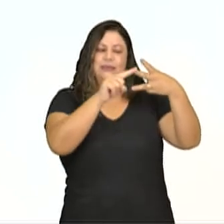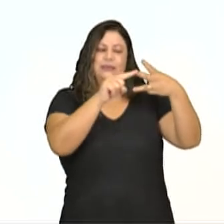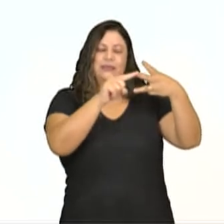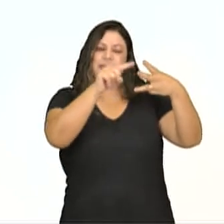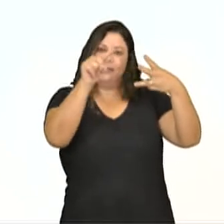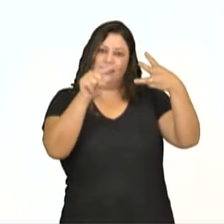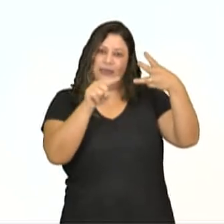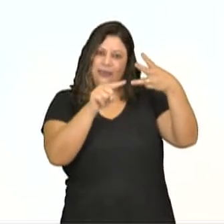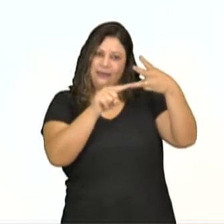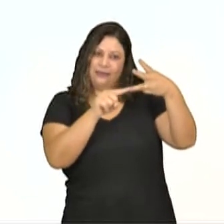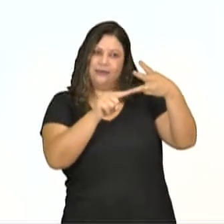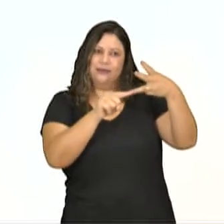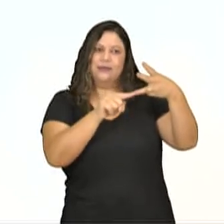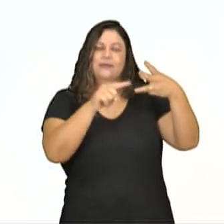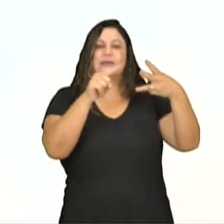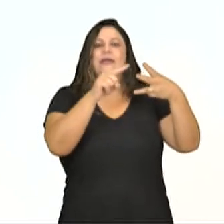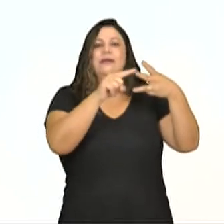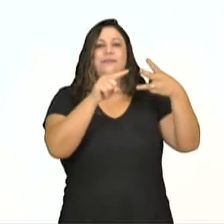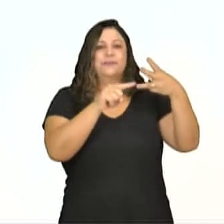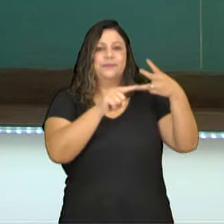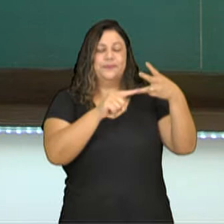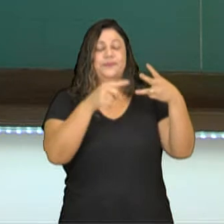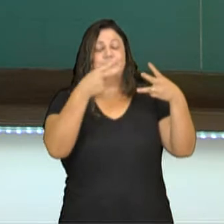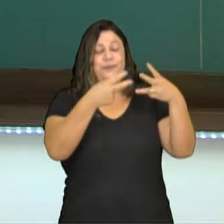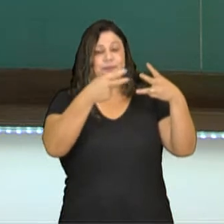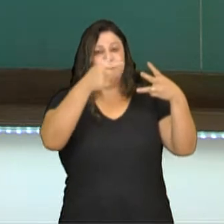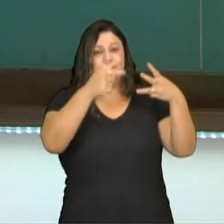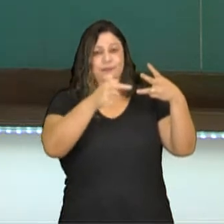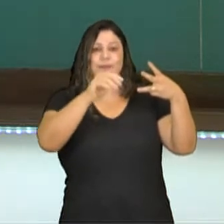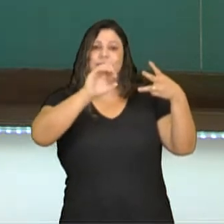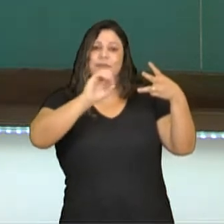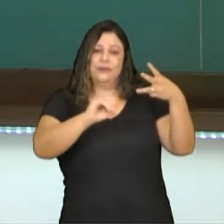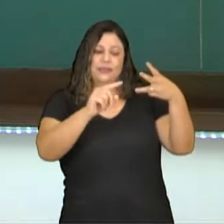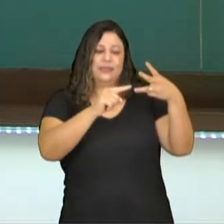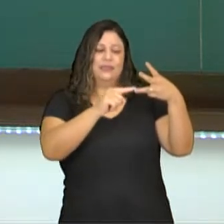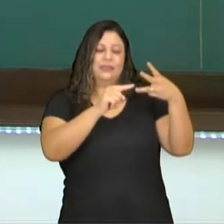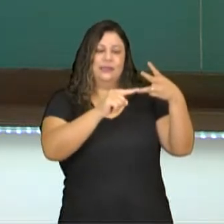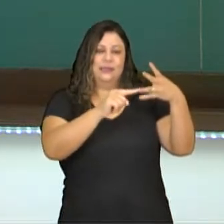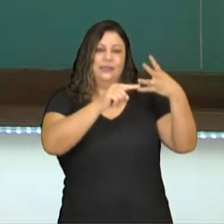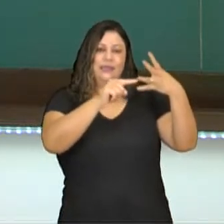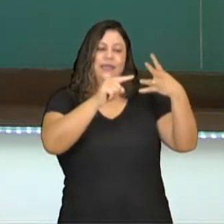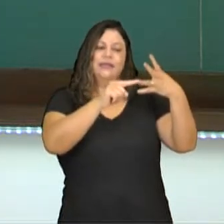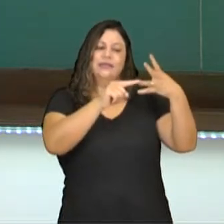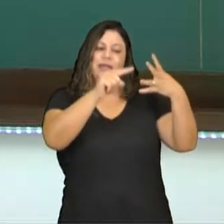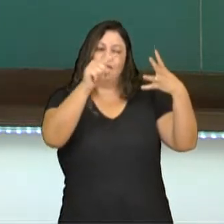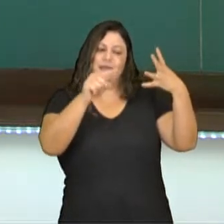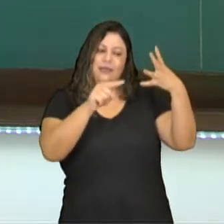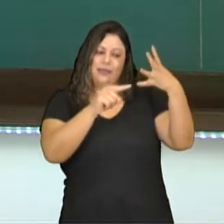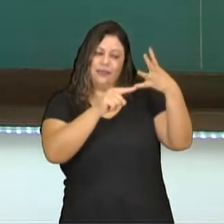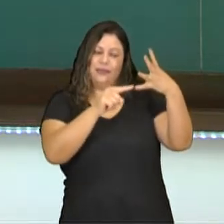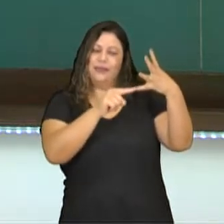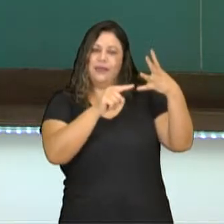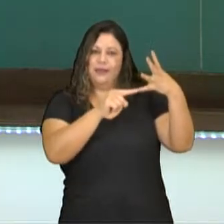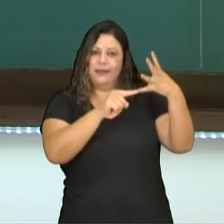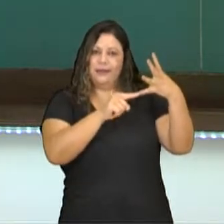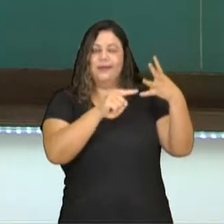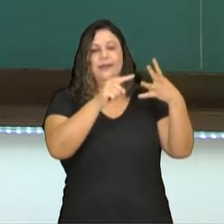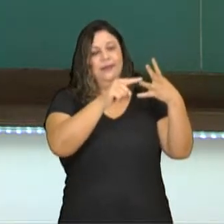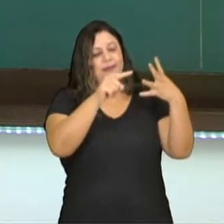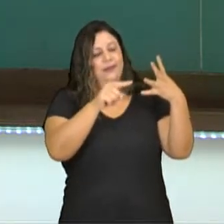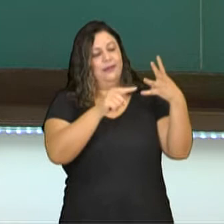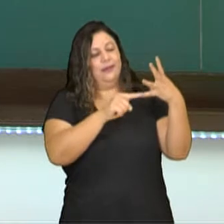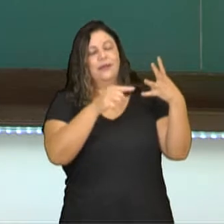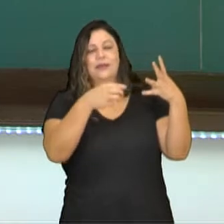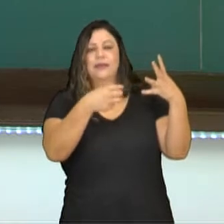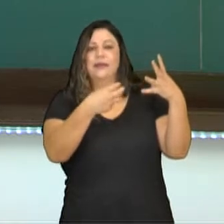os ângulos que vão de 180 graus a 270 graus. E no quarto quadrante, os ângulos que vão de